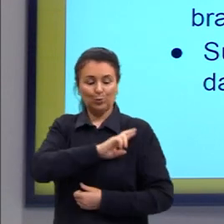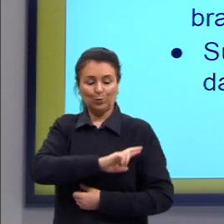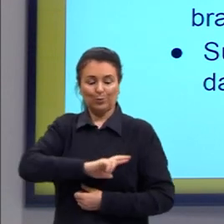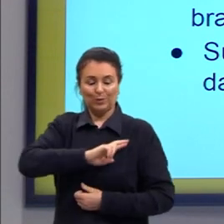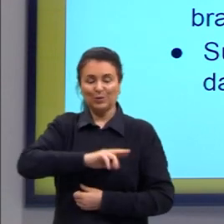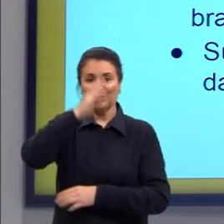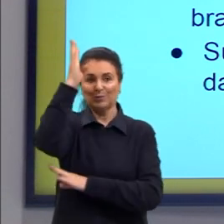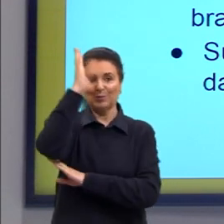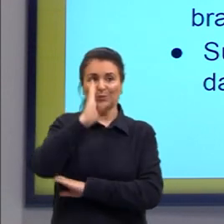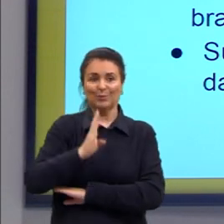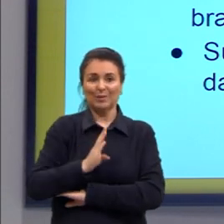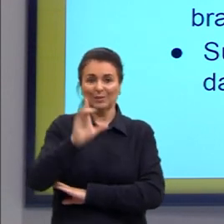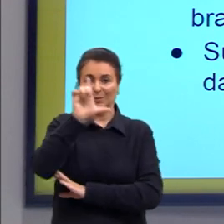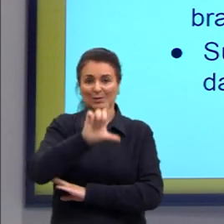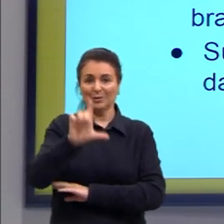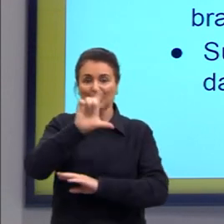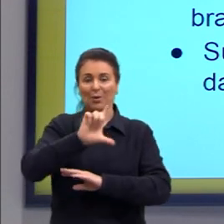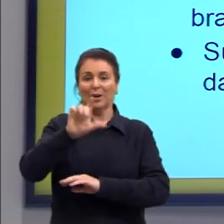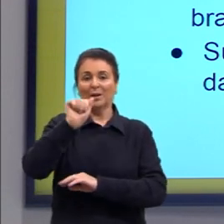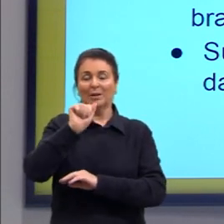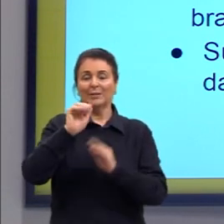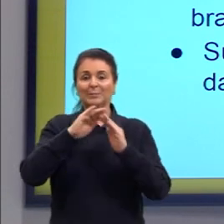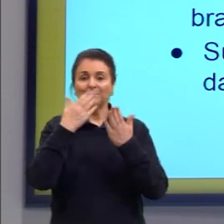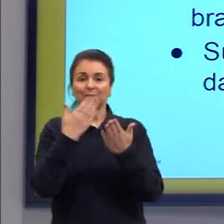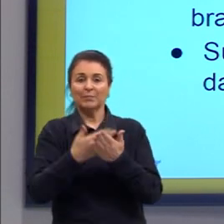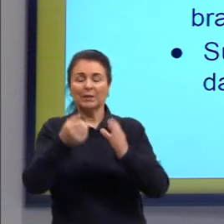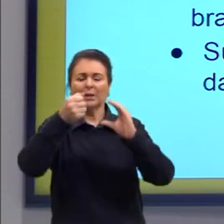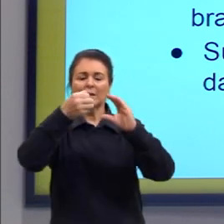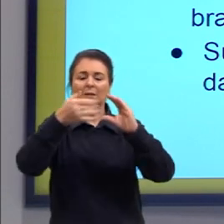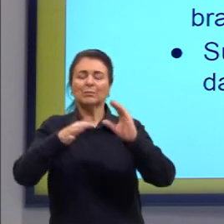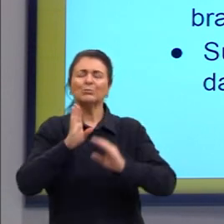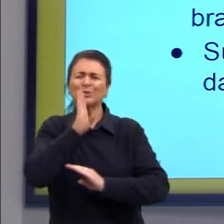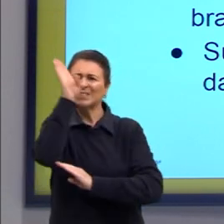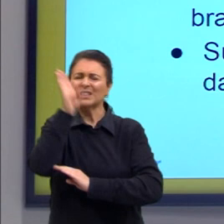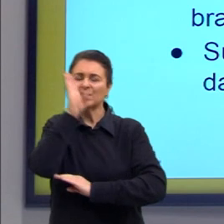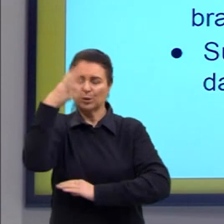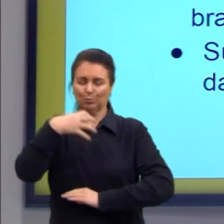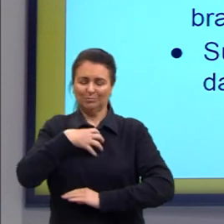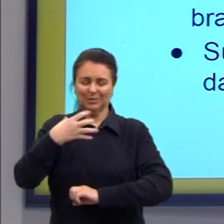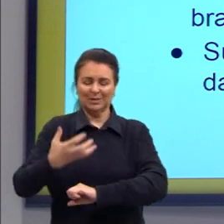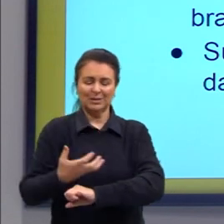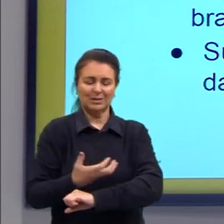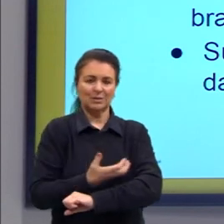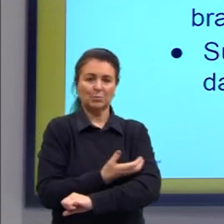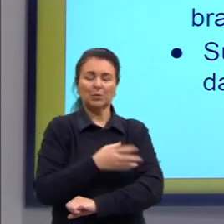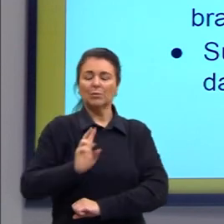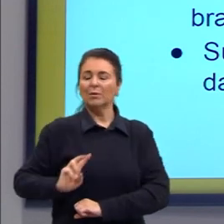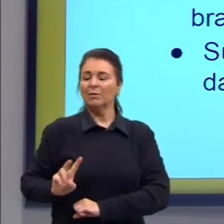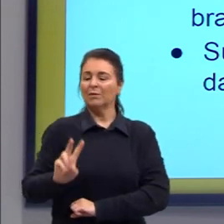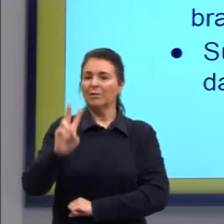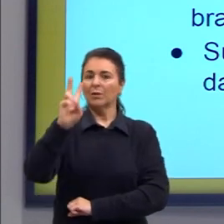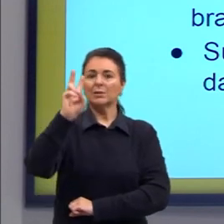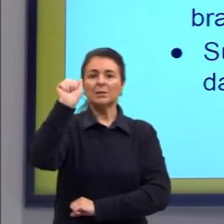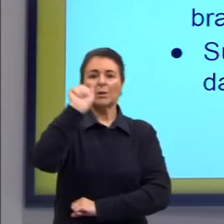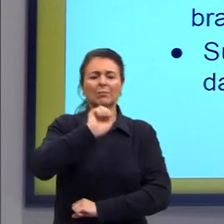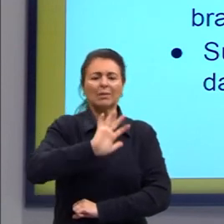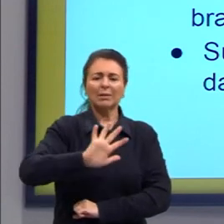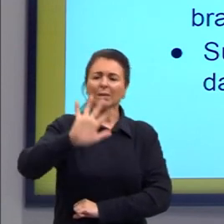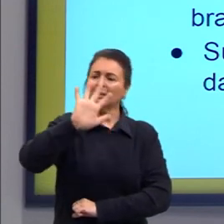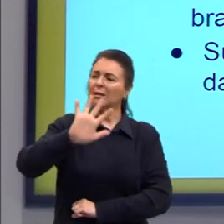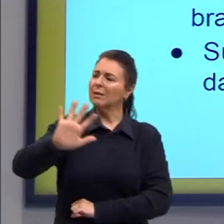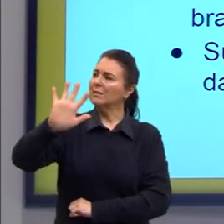romantismo brasileiro sua obra então é caracterizada pelo exagero sentimental EA valorização das paisagens